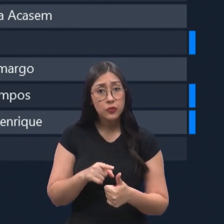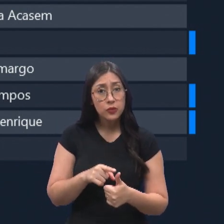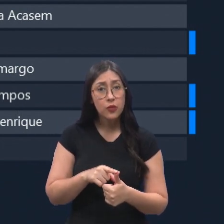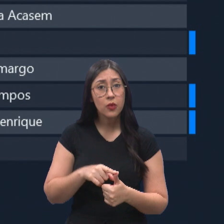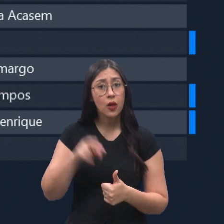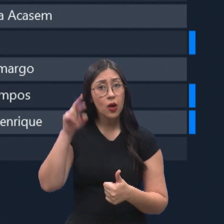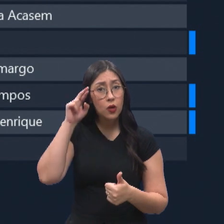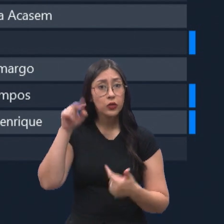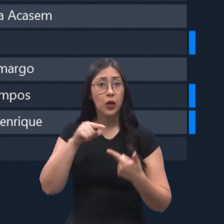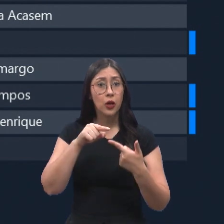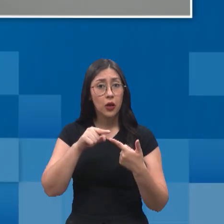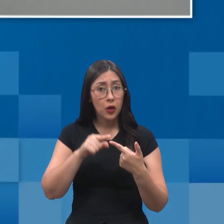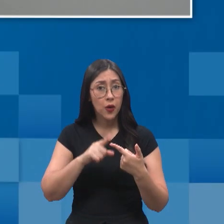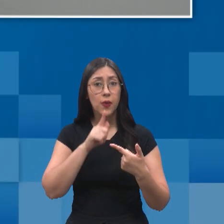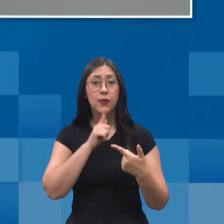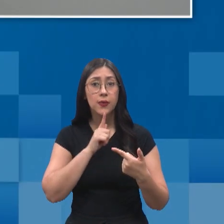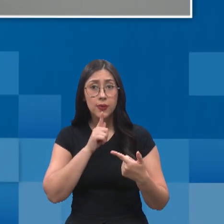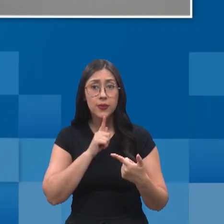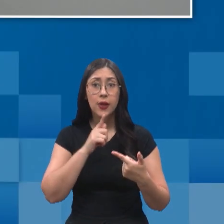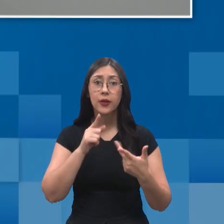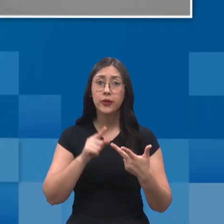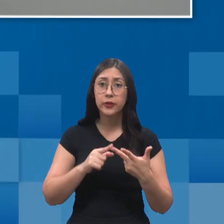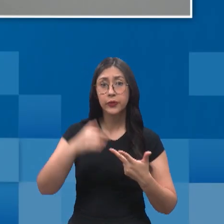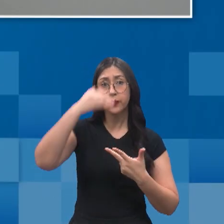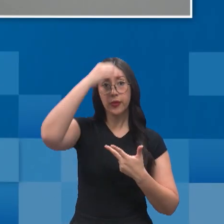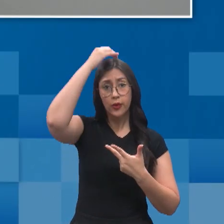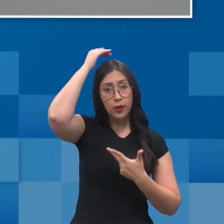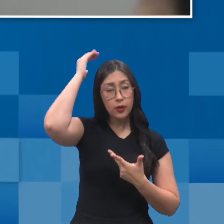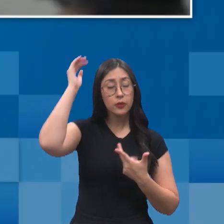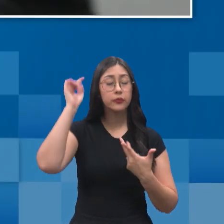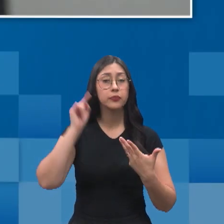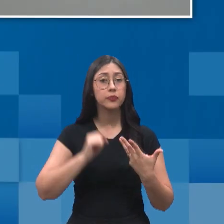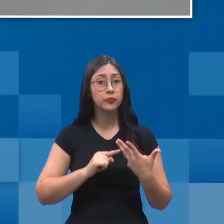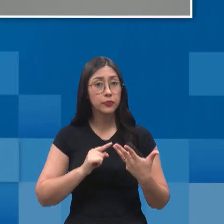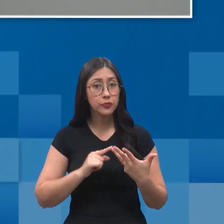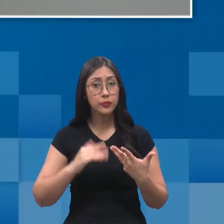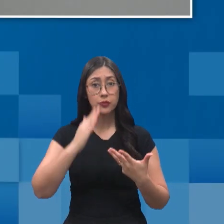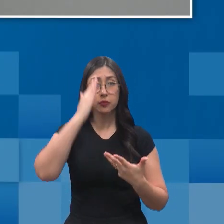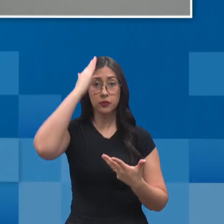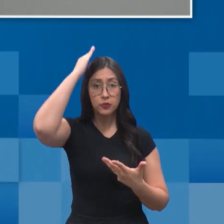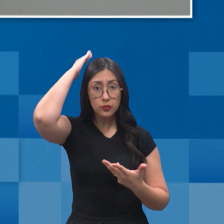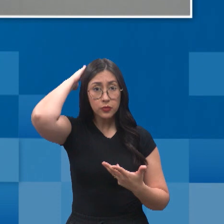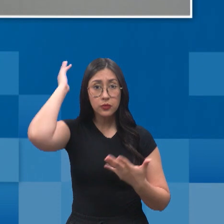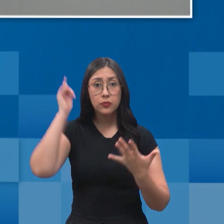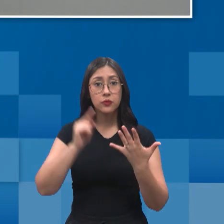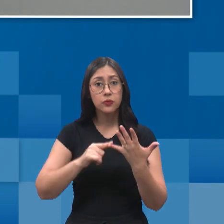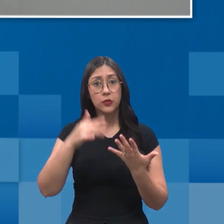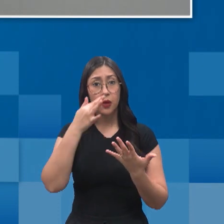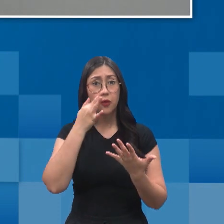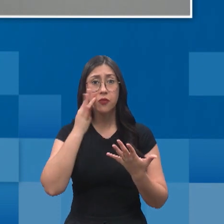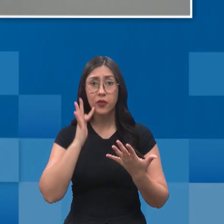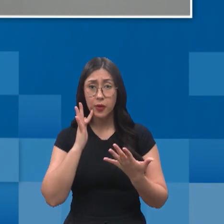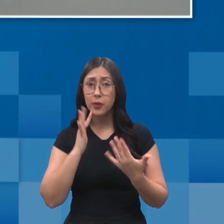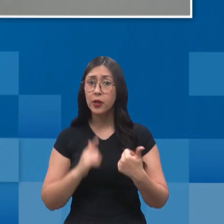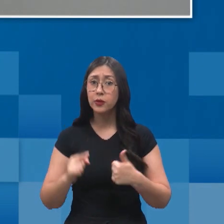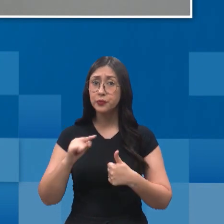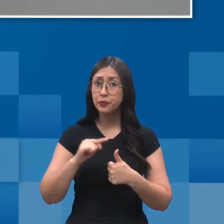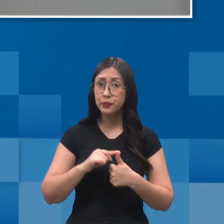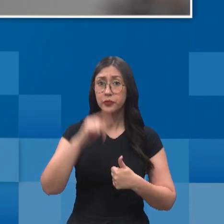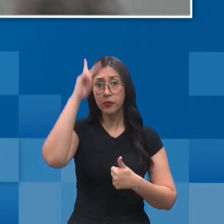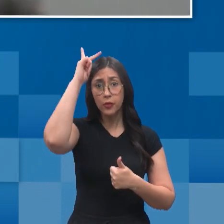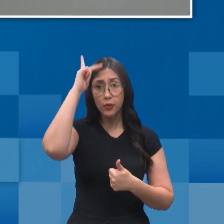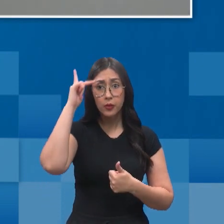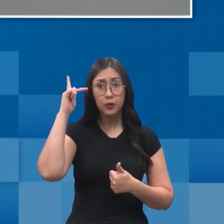Sérgio Camargo, Carlos Abranches, Cláudio Apolinário, Fabão Zagueiro, Fernando Petiti.